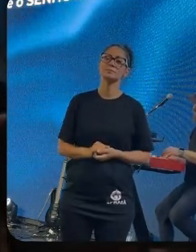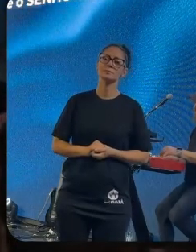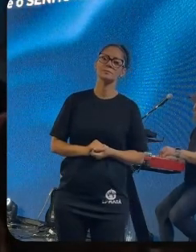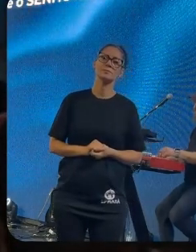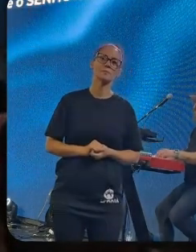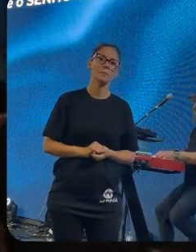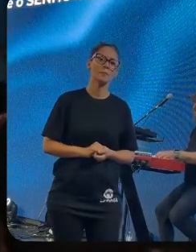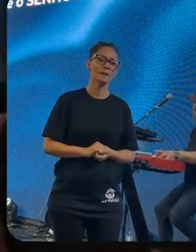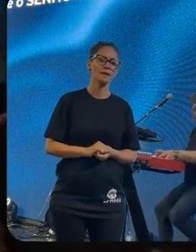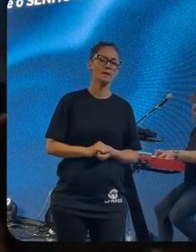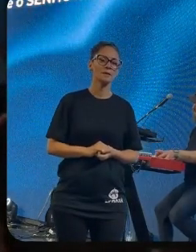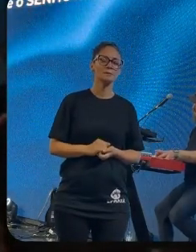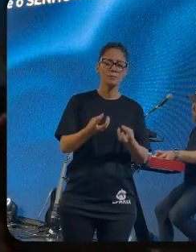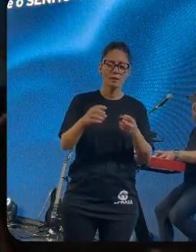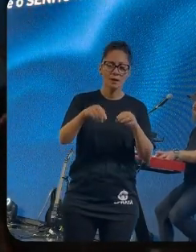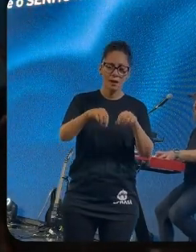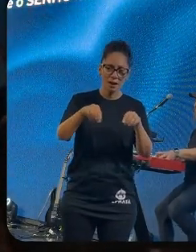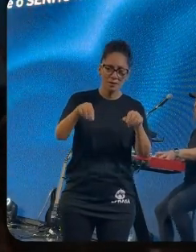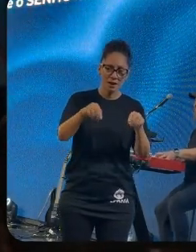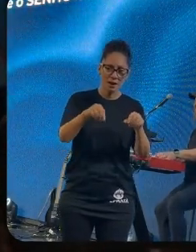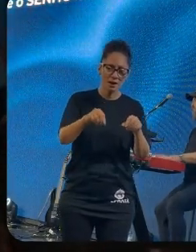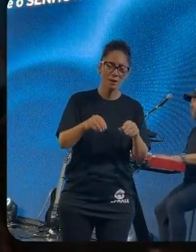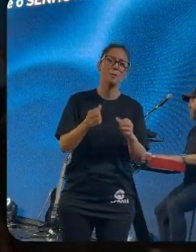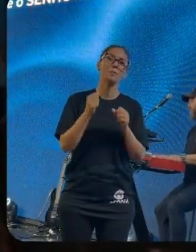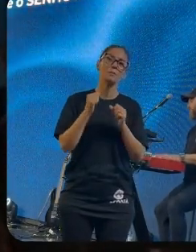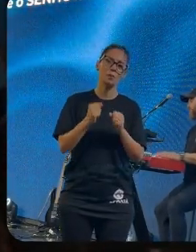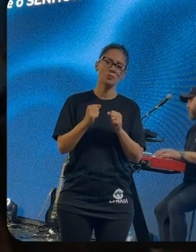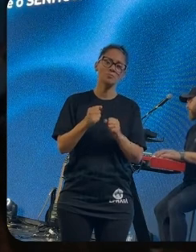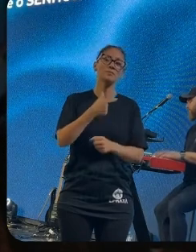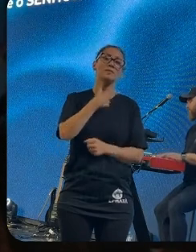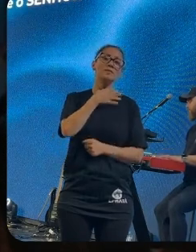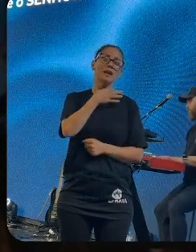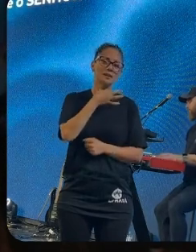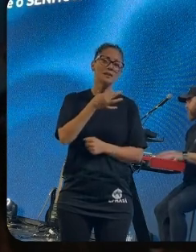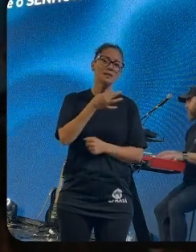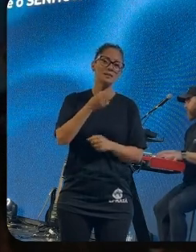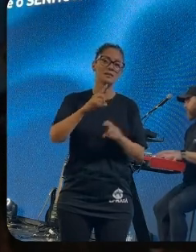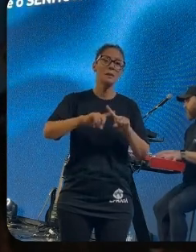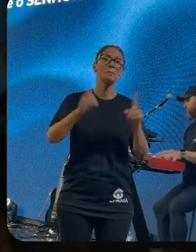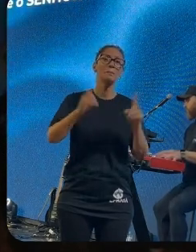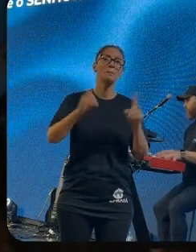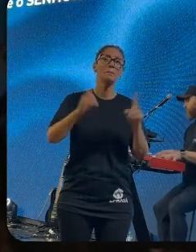A terra pode até estar em crise, mas os céus